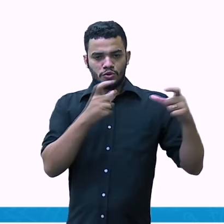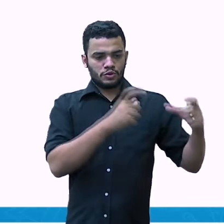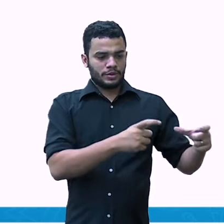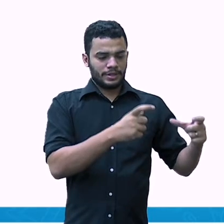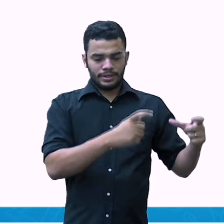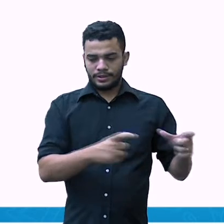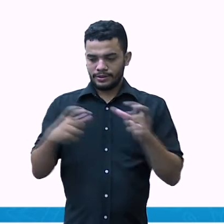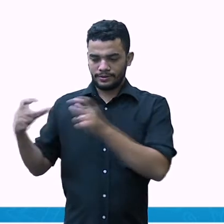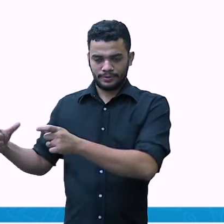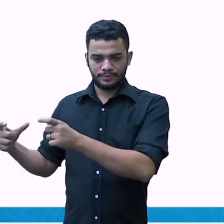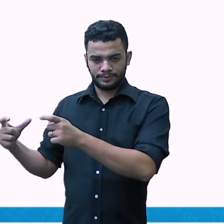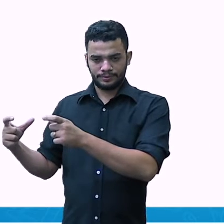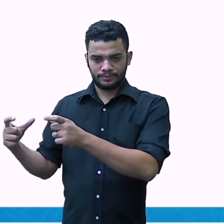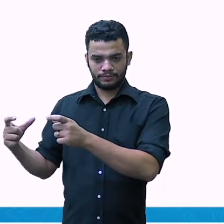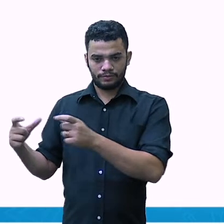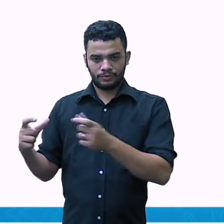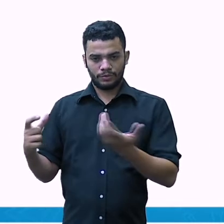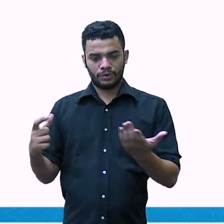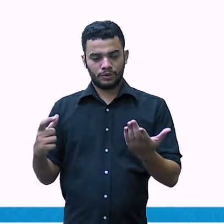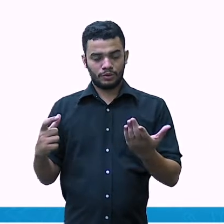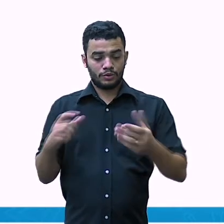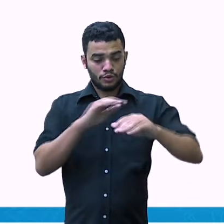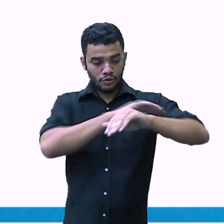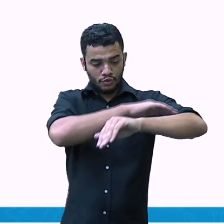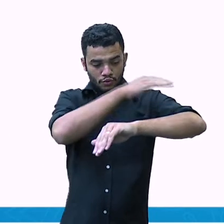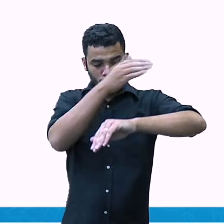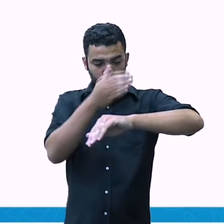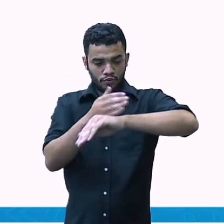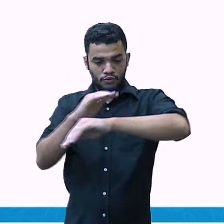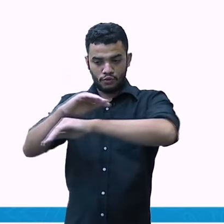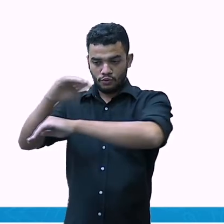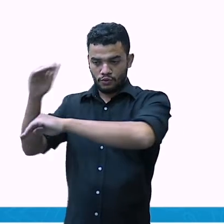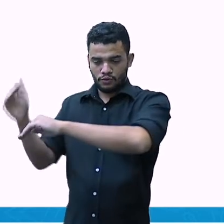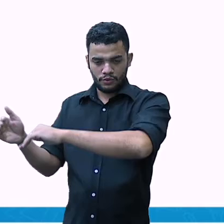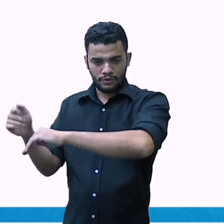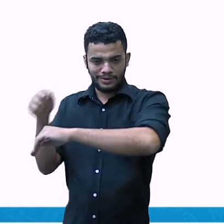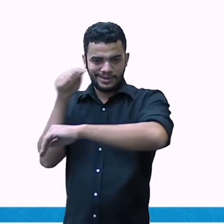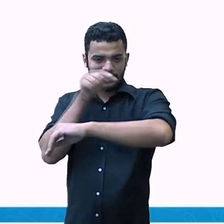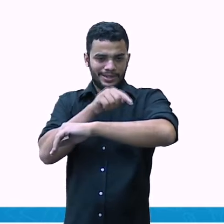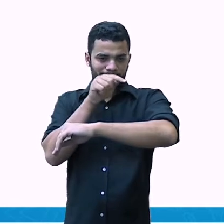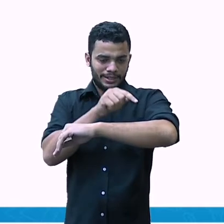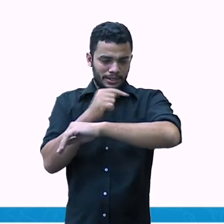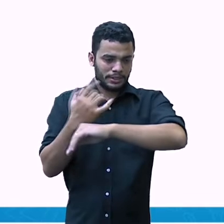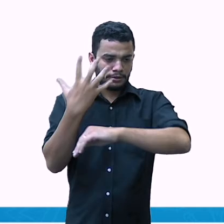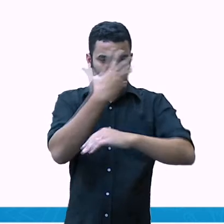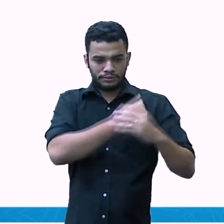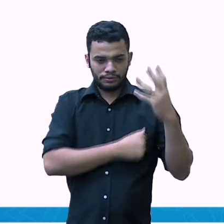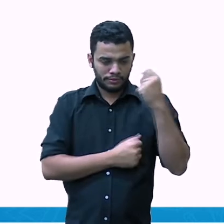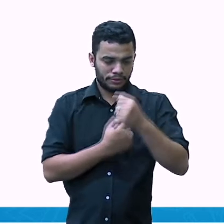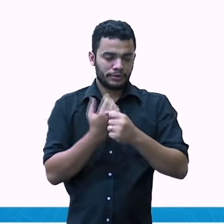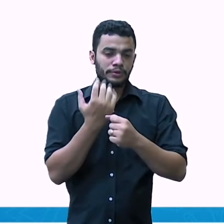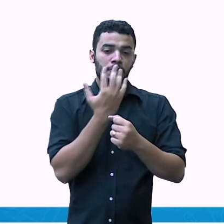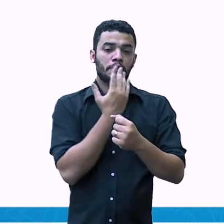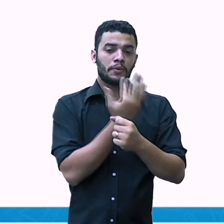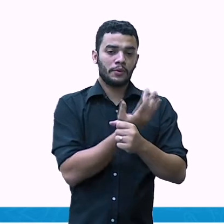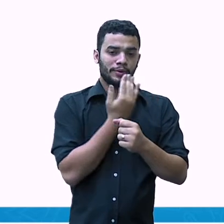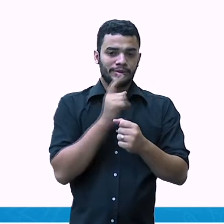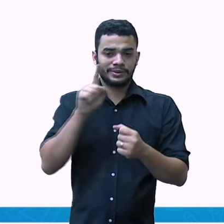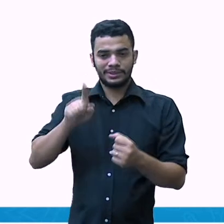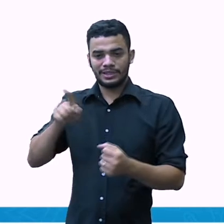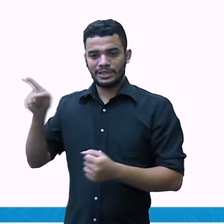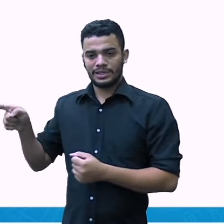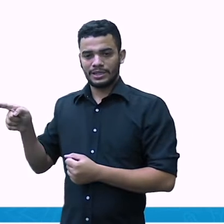da periferia, os dois estão longe do centro da cidade. Mas olha a beleza que foi encontrada com